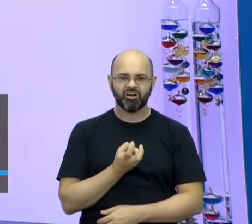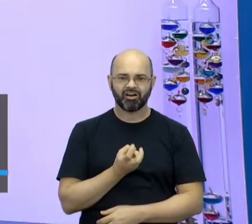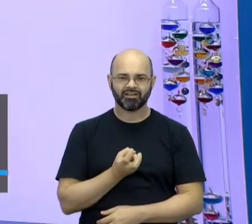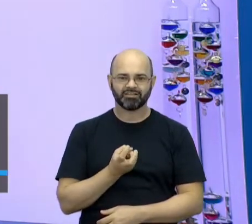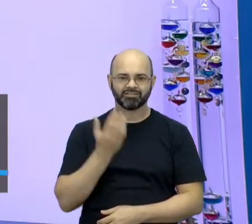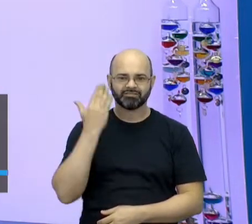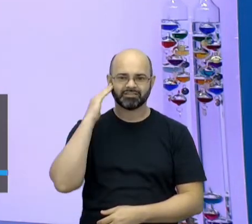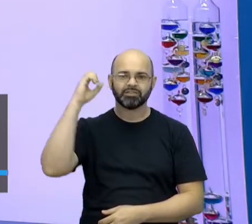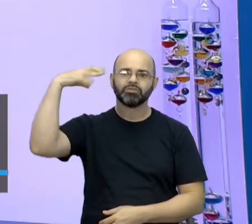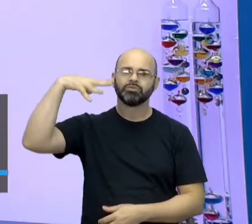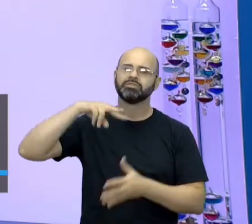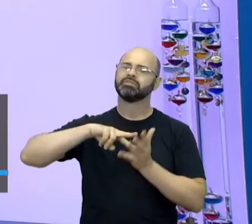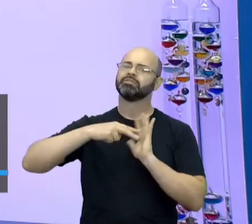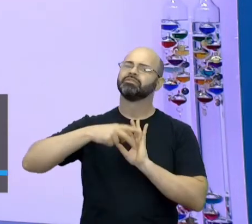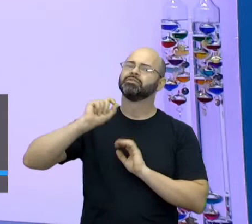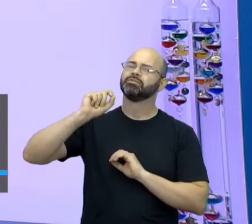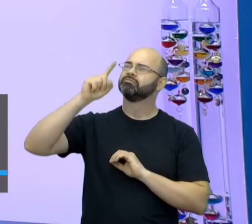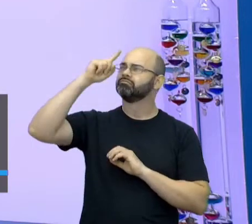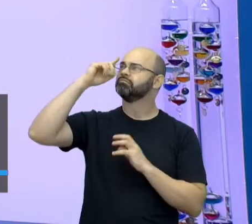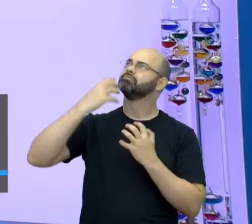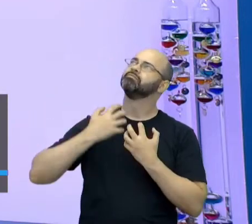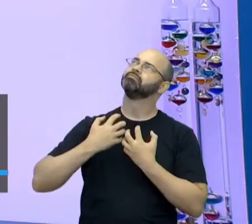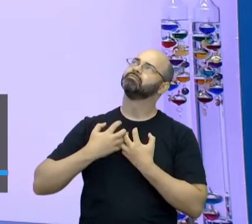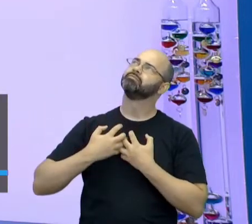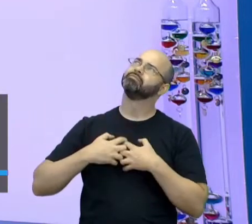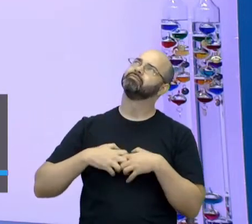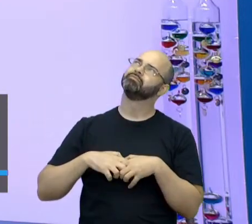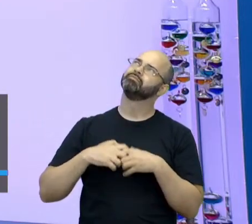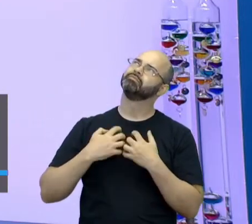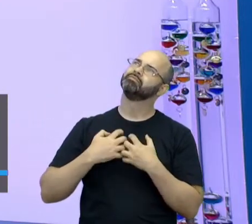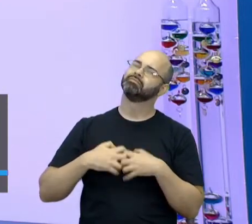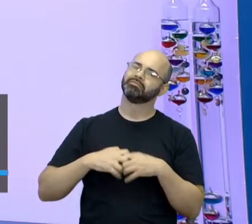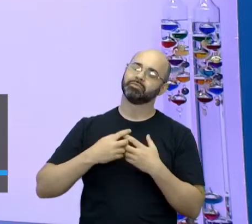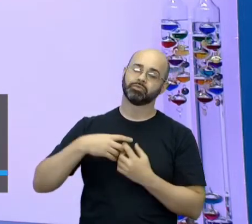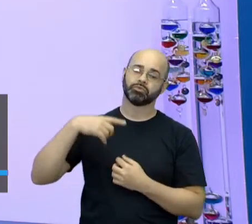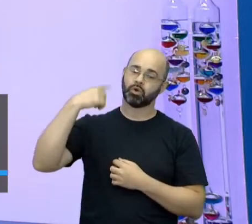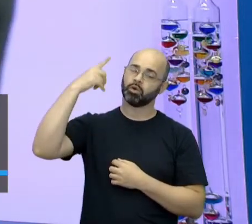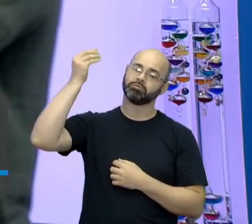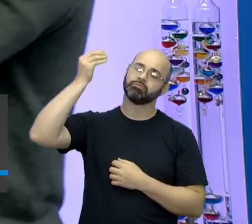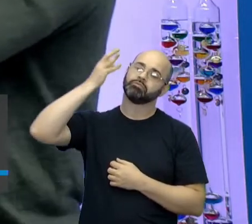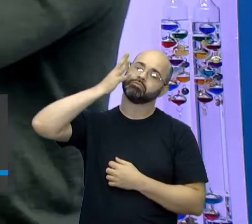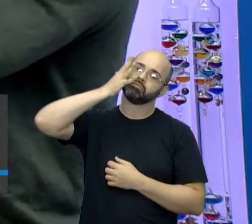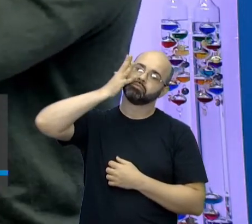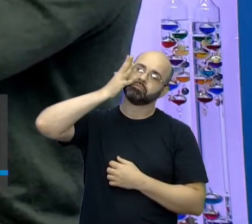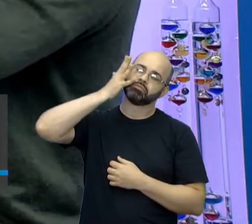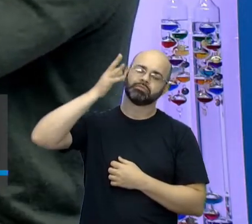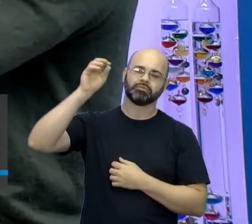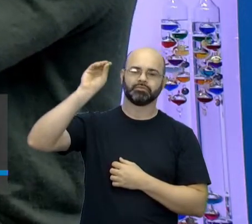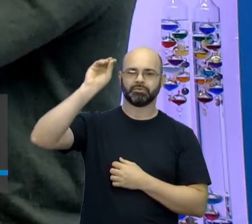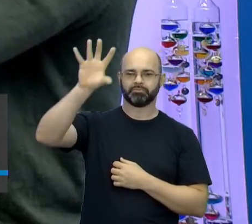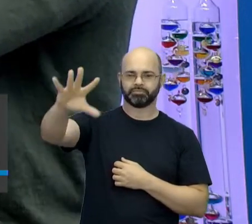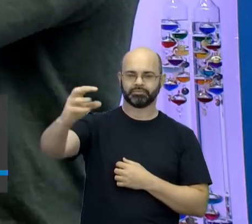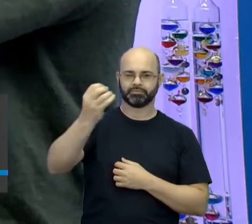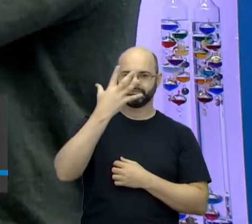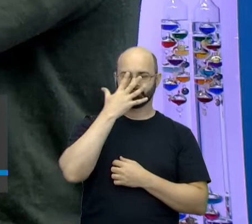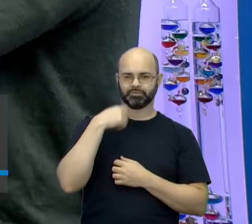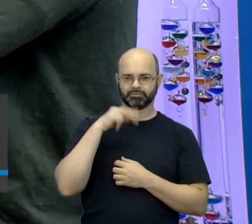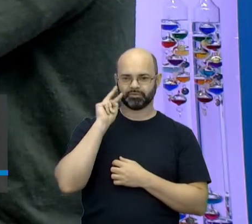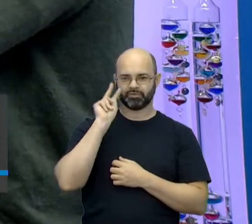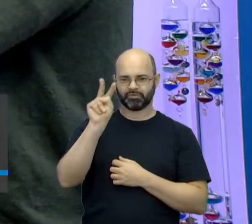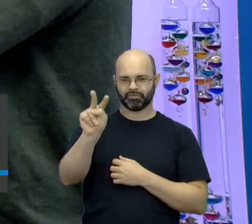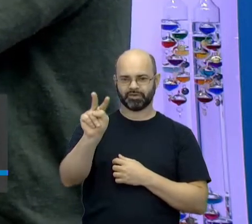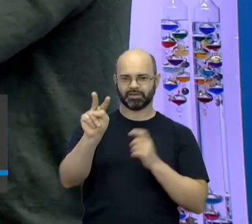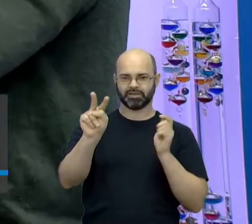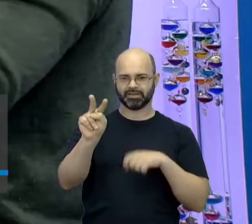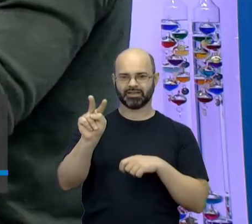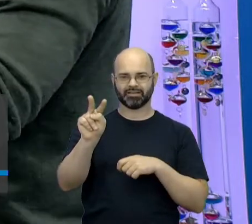A luz, a gente reflete sobre a luz, certo? Bate no seu rosto e chega até meu olho, Gibalina. E aí eu consigo enxergar